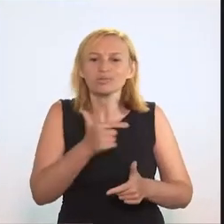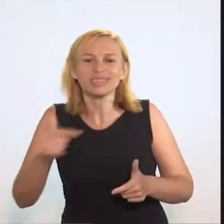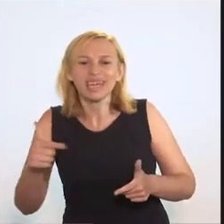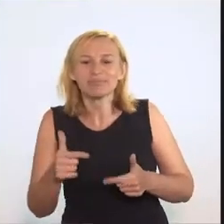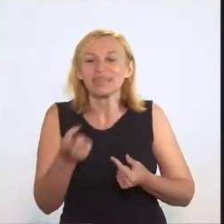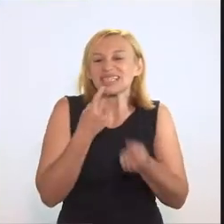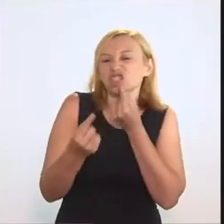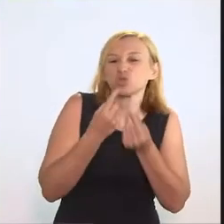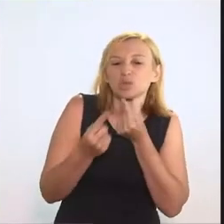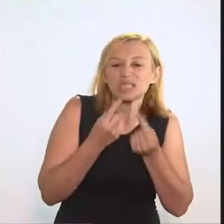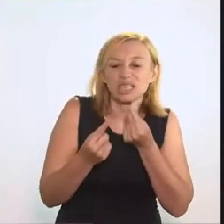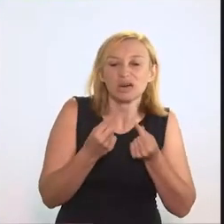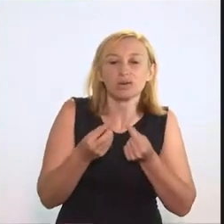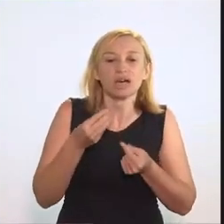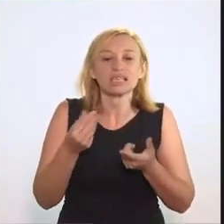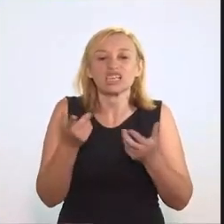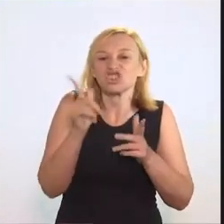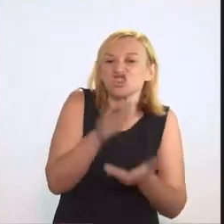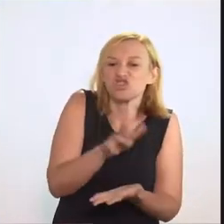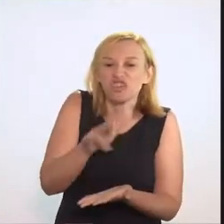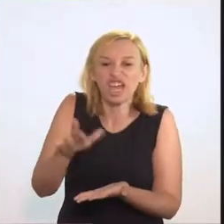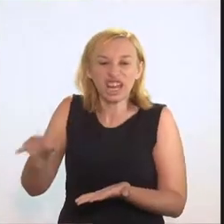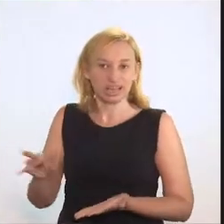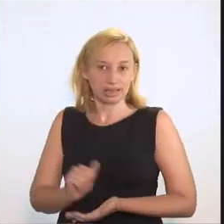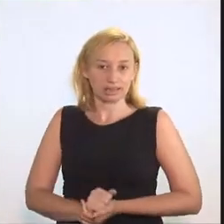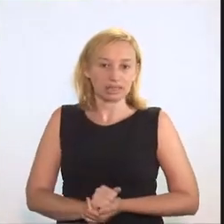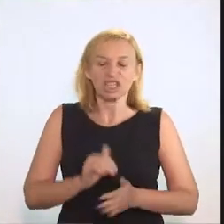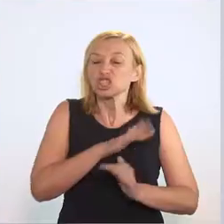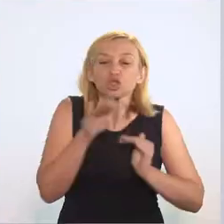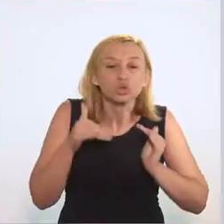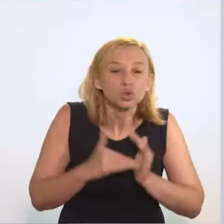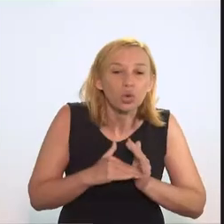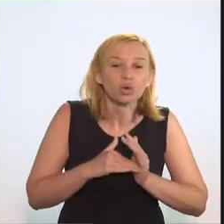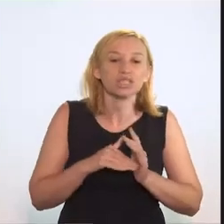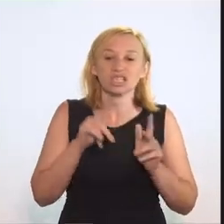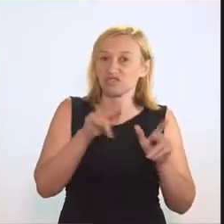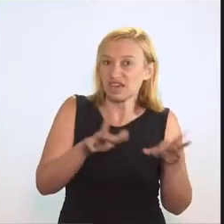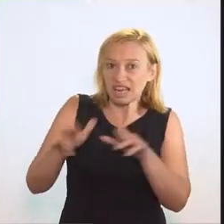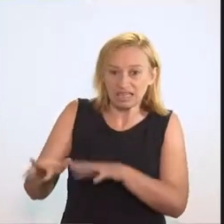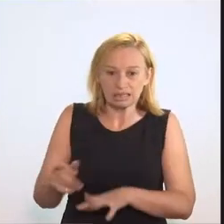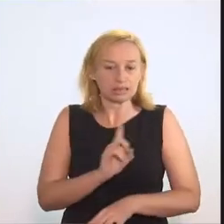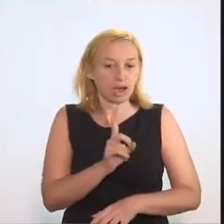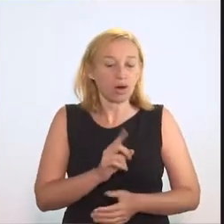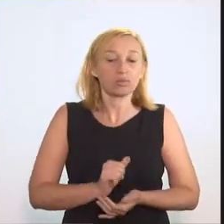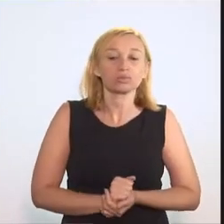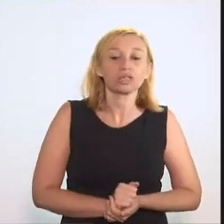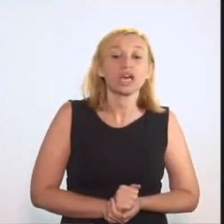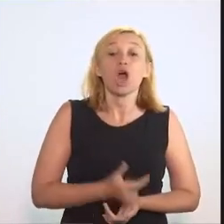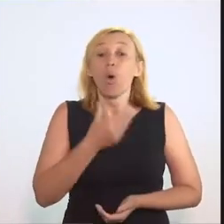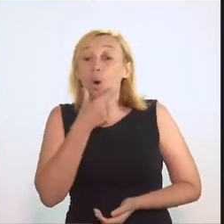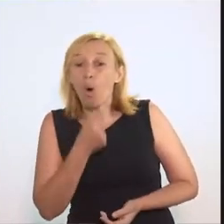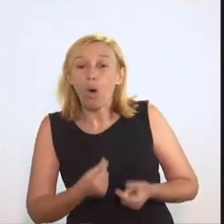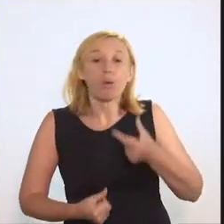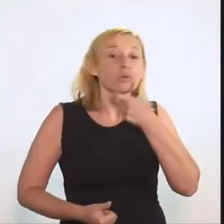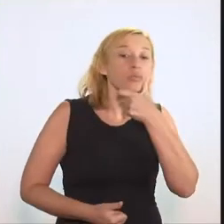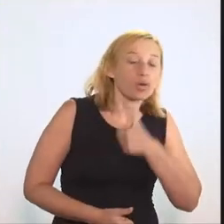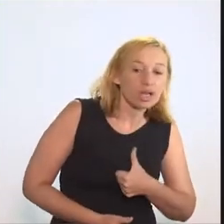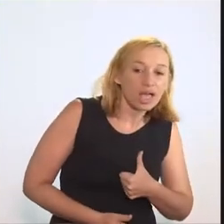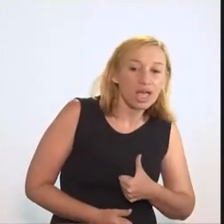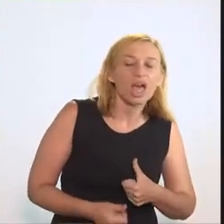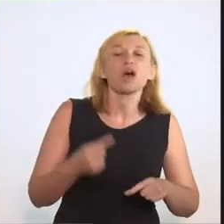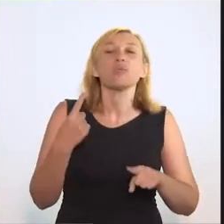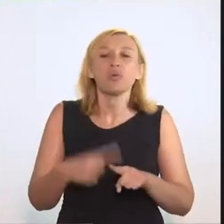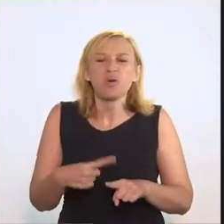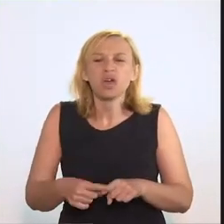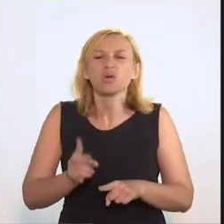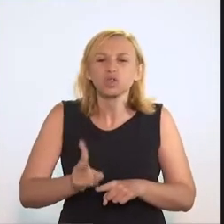não tenha mais essa discussão e essa diferença, sim, né? E de todas as diferenças, né? Do que é homem e mulher, por que a